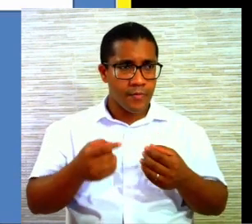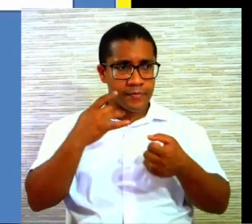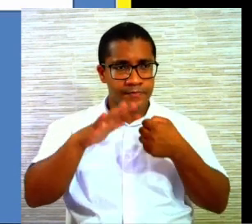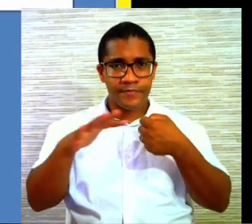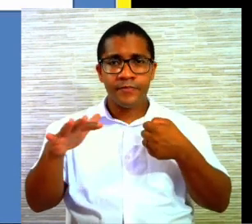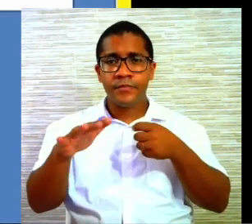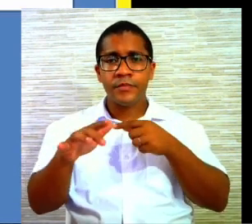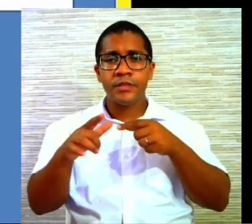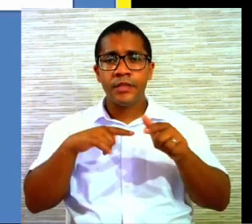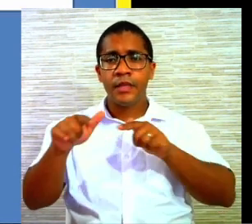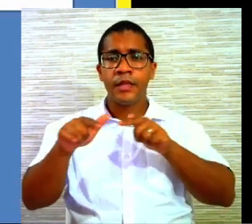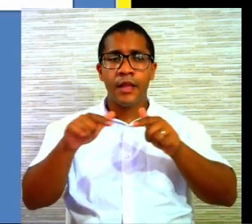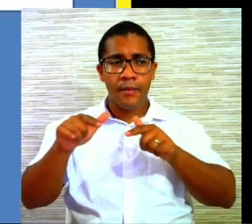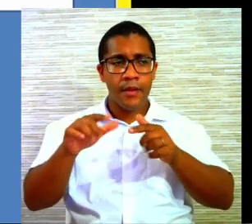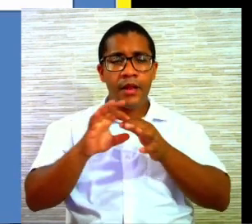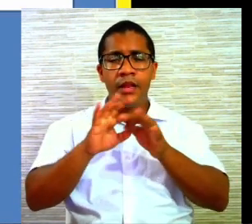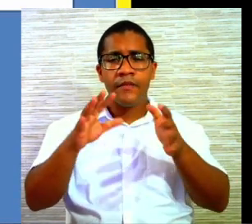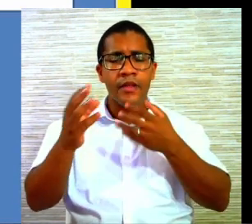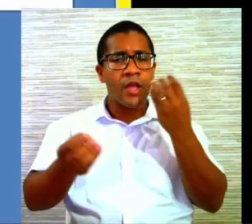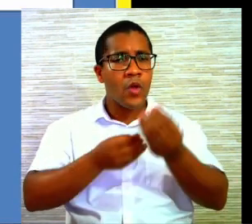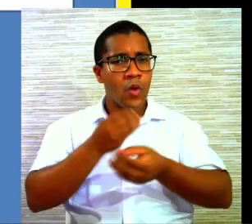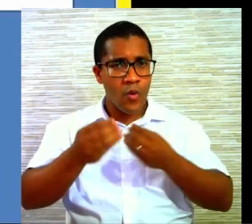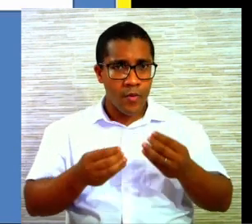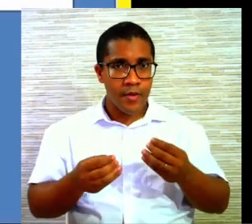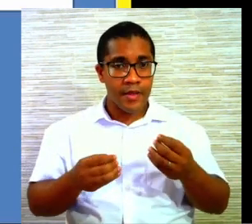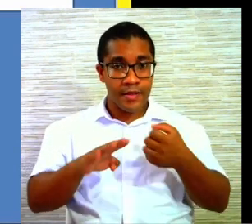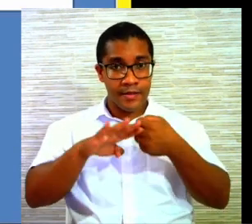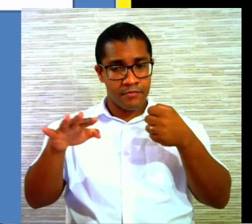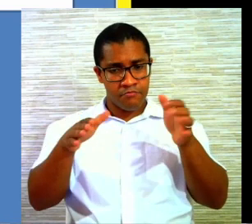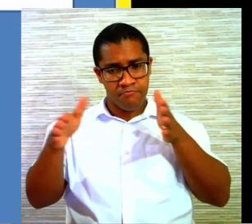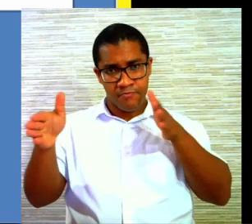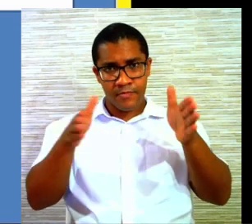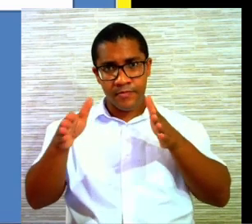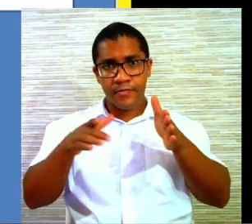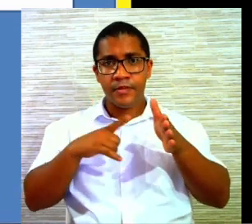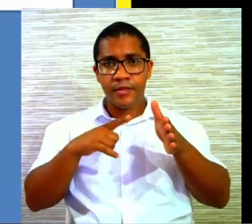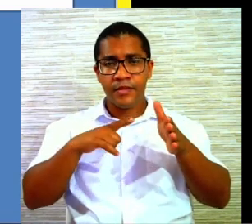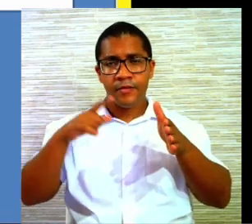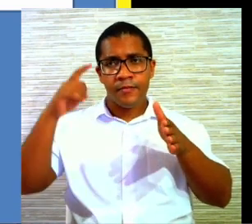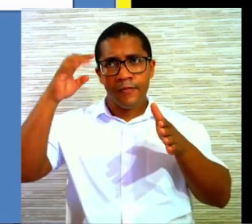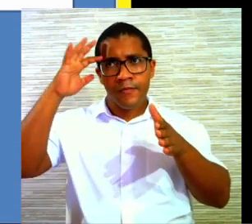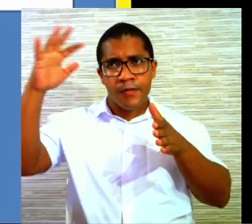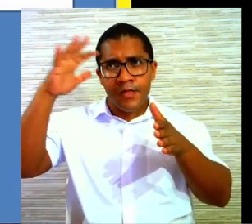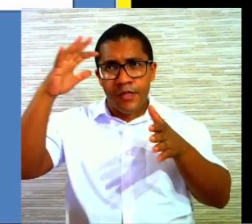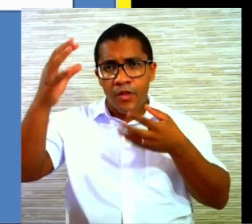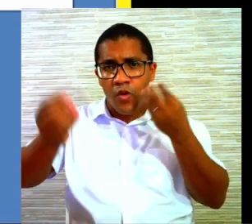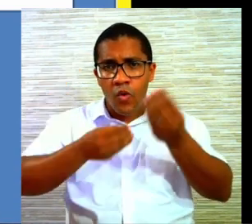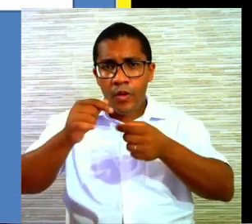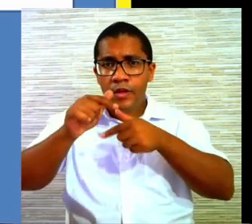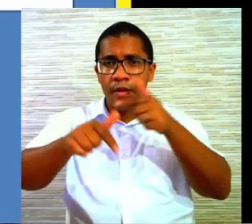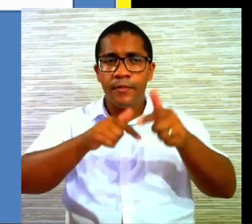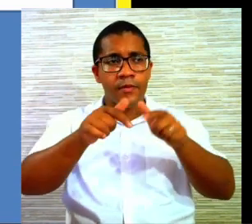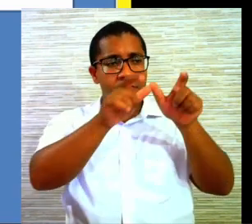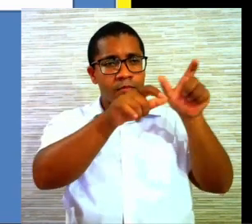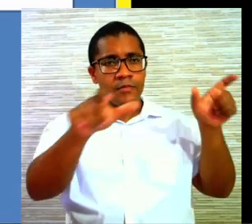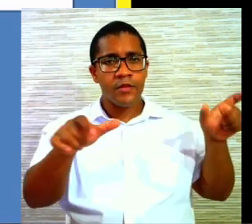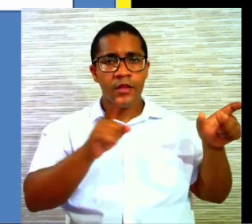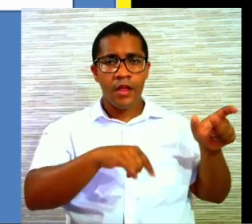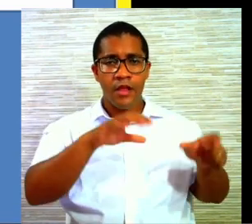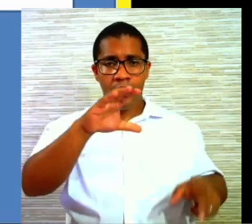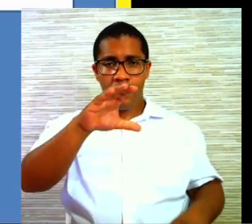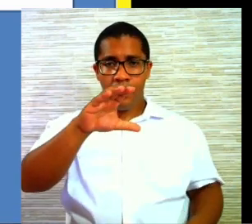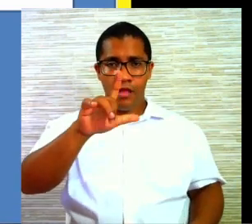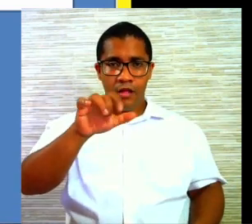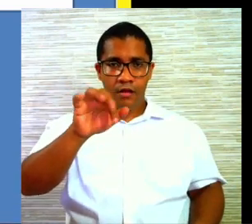Então, durante a Idade Média, o trabalho livre, boa parte da Idade Média, o trabalho intelectual foi realizado em grande parte pelos membros do